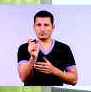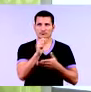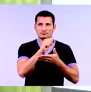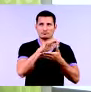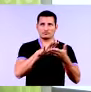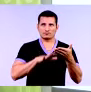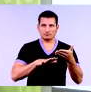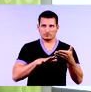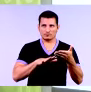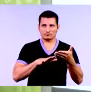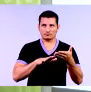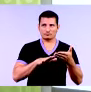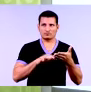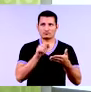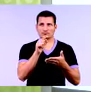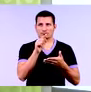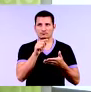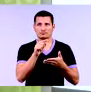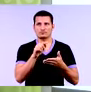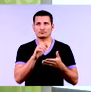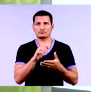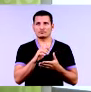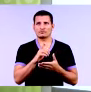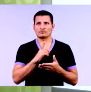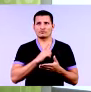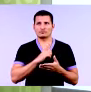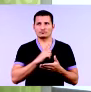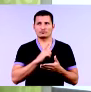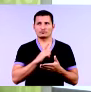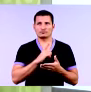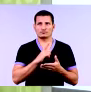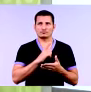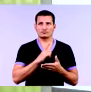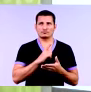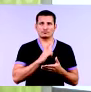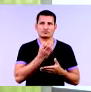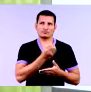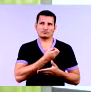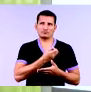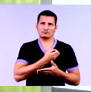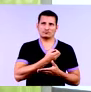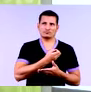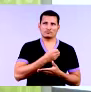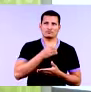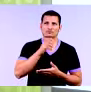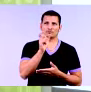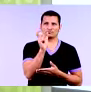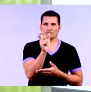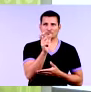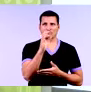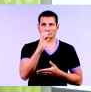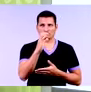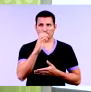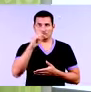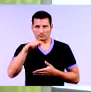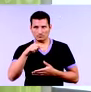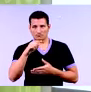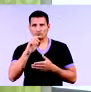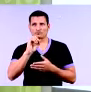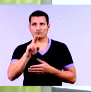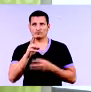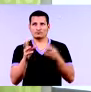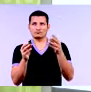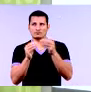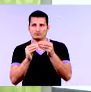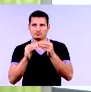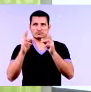texto, ele diz que o valor da variável C é, e eu vou concatenar. Então, eu vou colocar isso